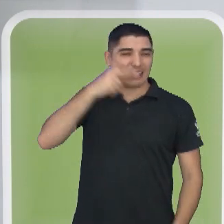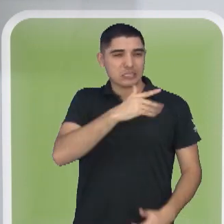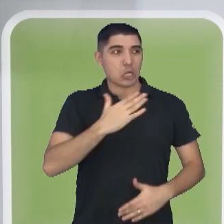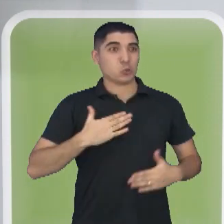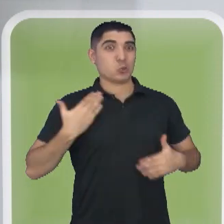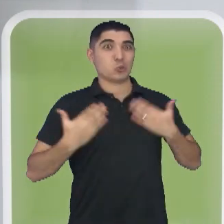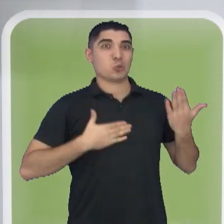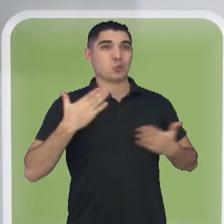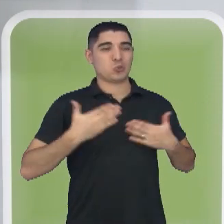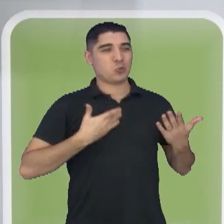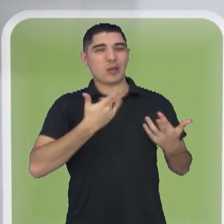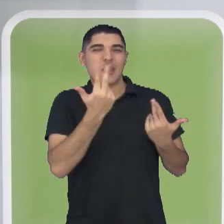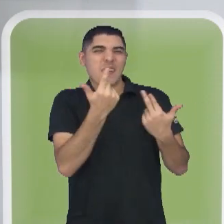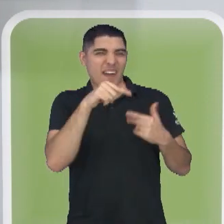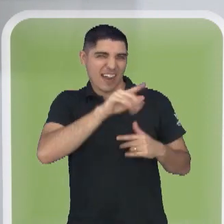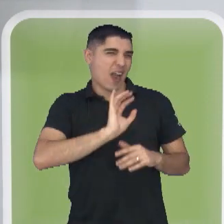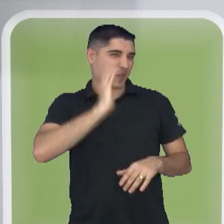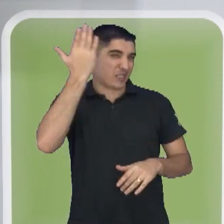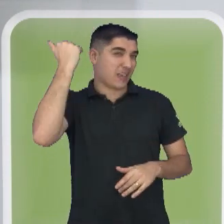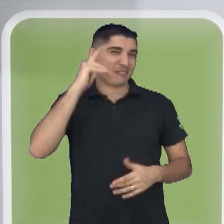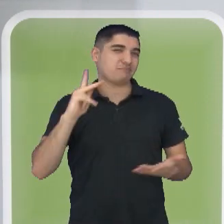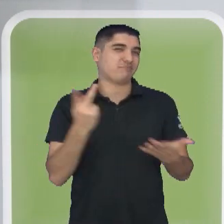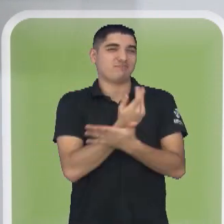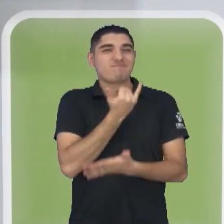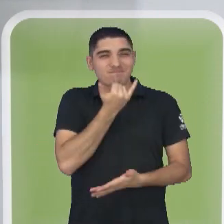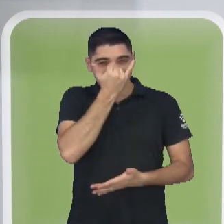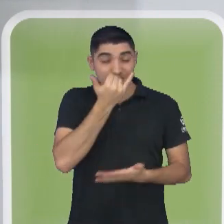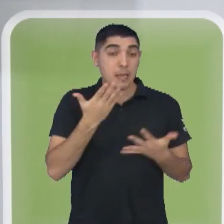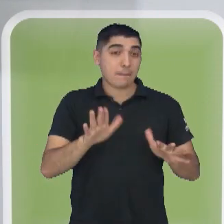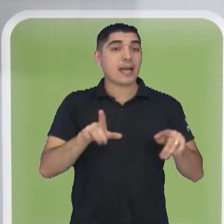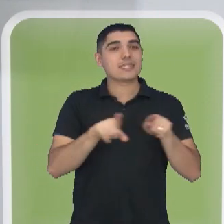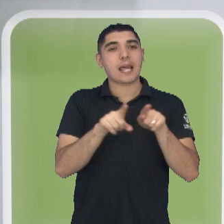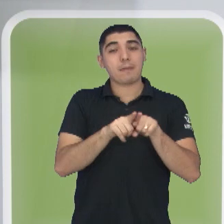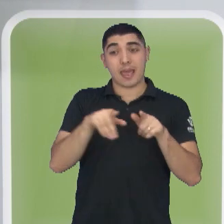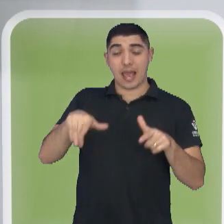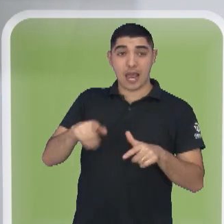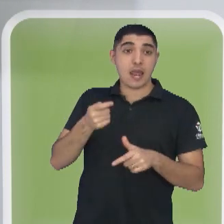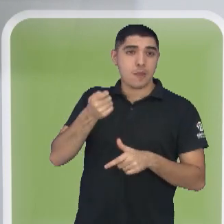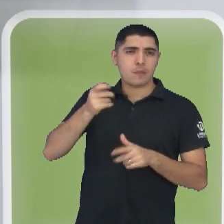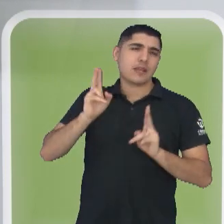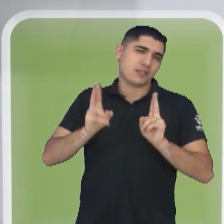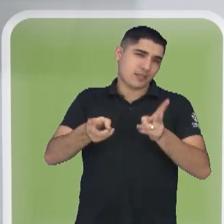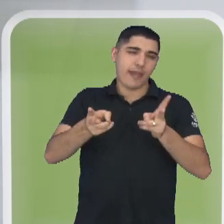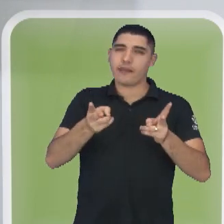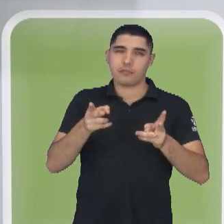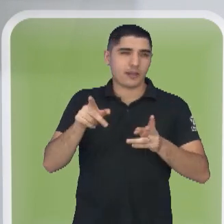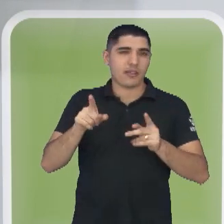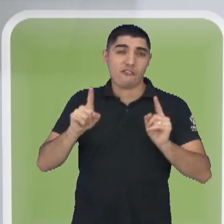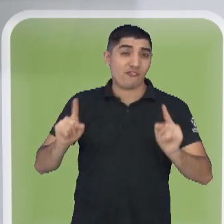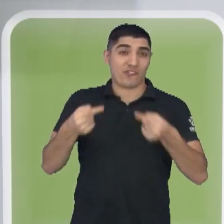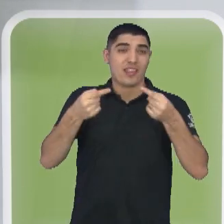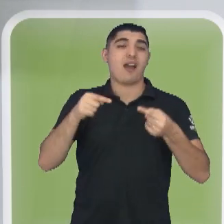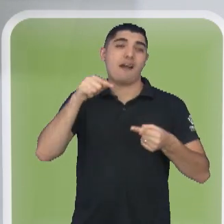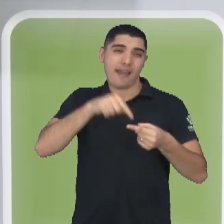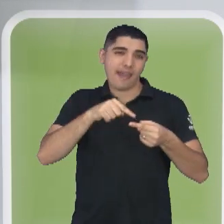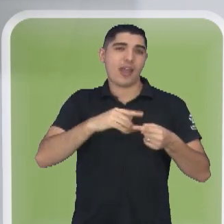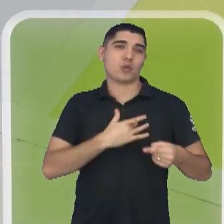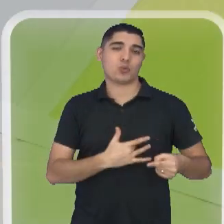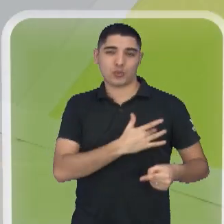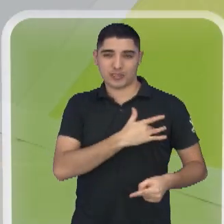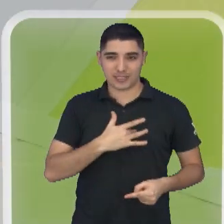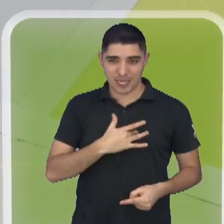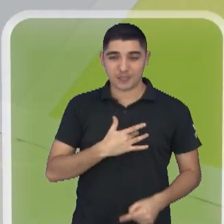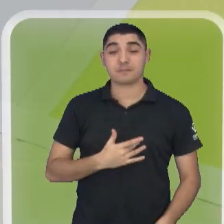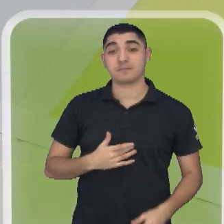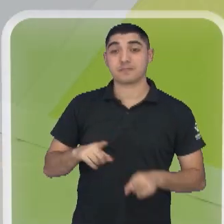o Cruzeiro, essa zebra aí, mas afinal sempre, né? Ou quase sempre aí dá Cruzeiro na Copa do Brasil. E o